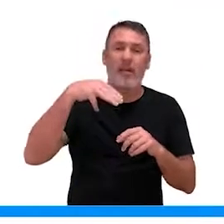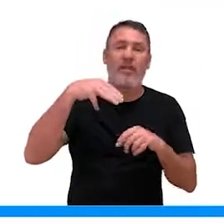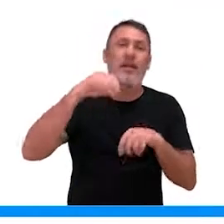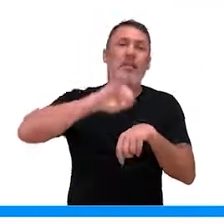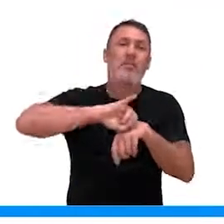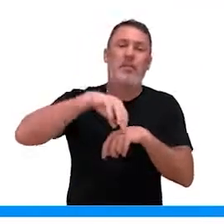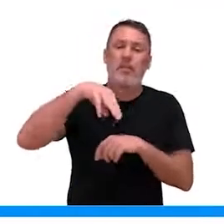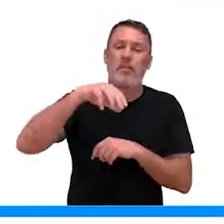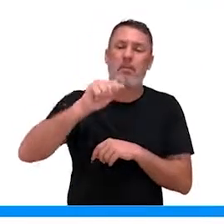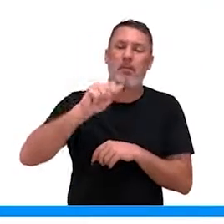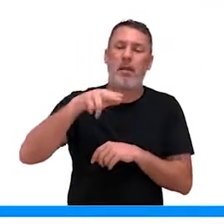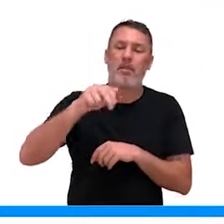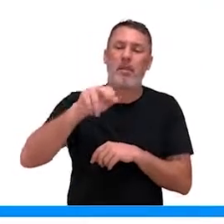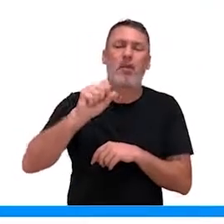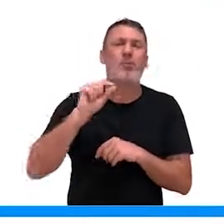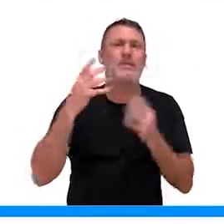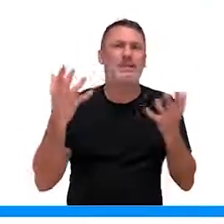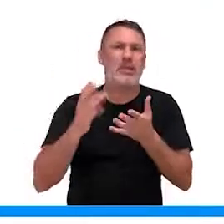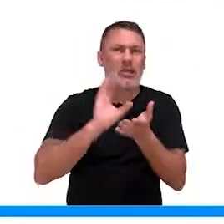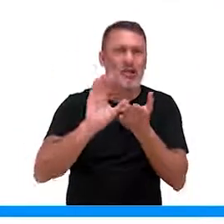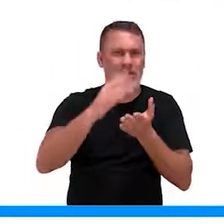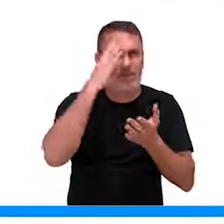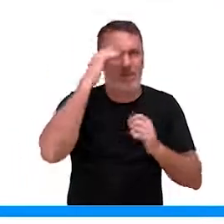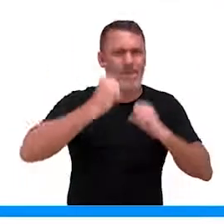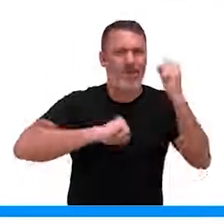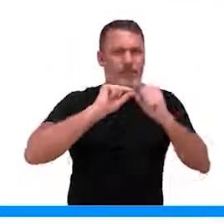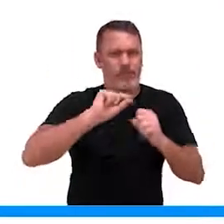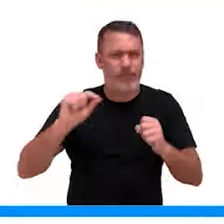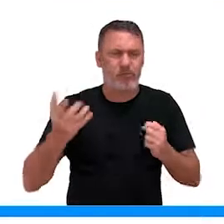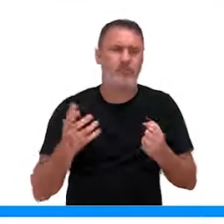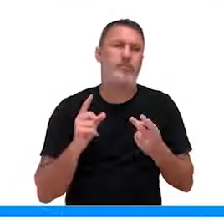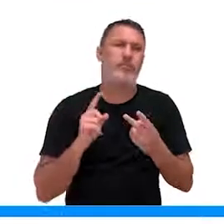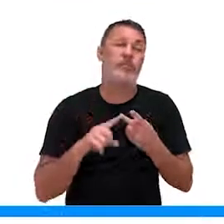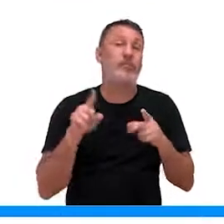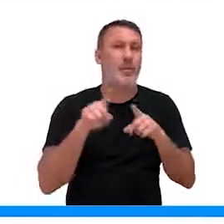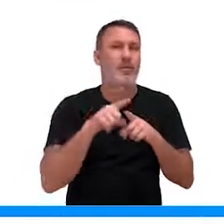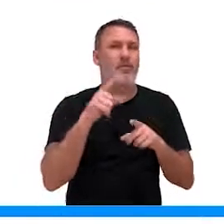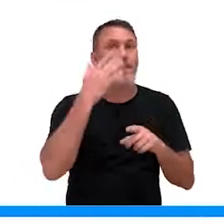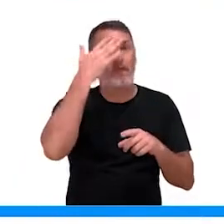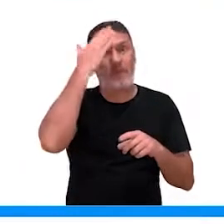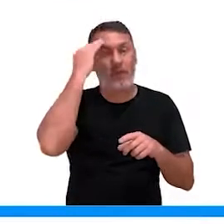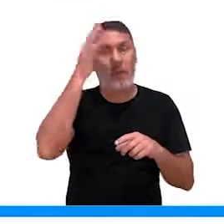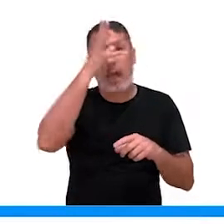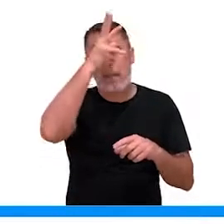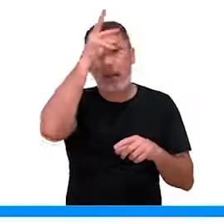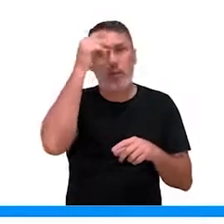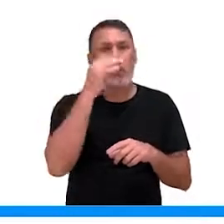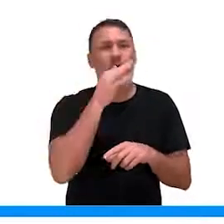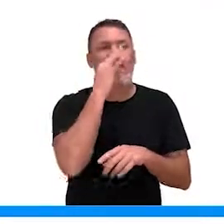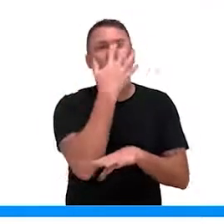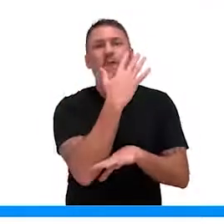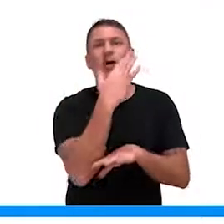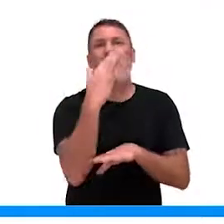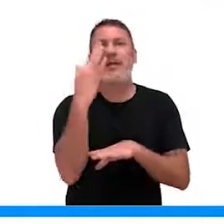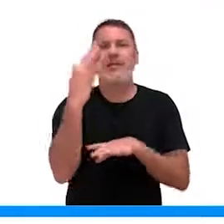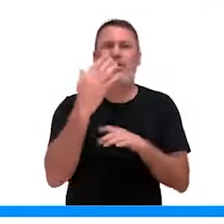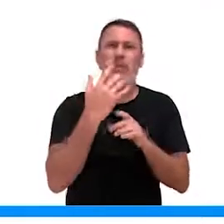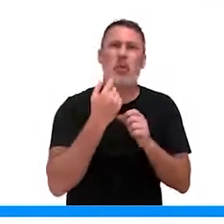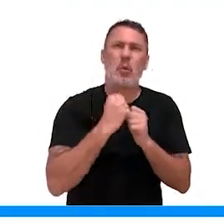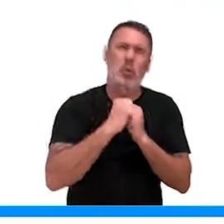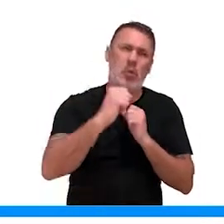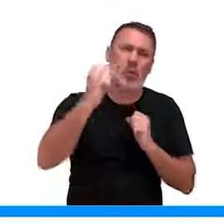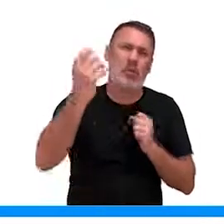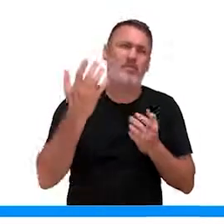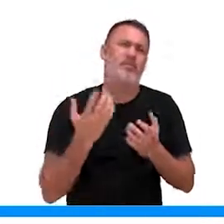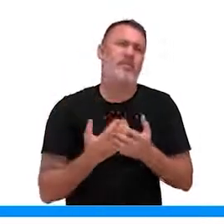incentivo produtivo industrial. Nós temos aqui, claro, em relação à floresta amazônica, nós temos, claro, o Projeto Calha